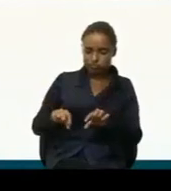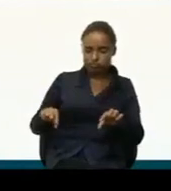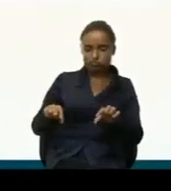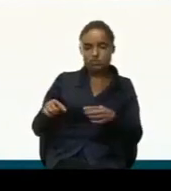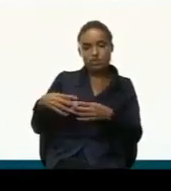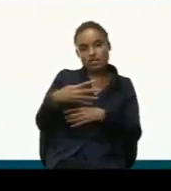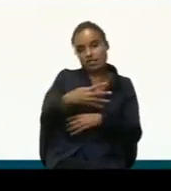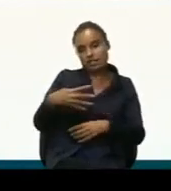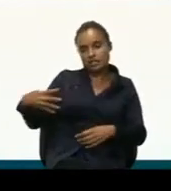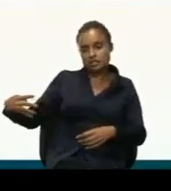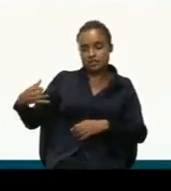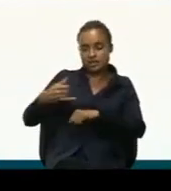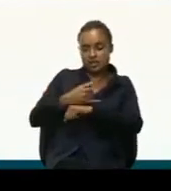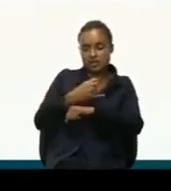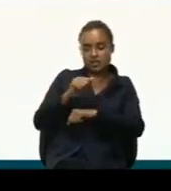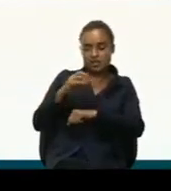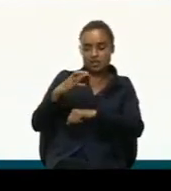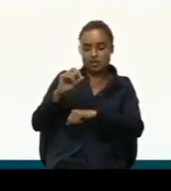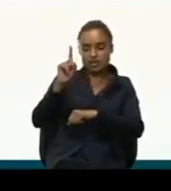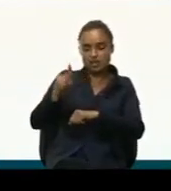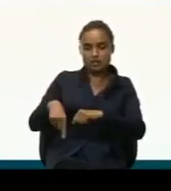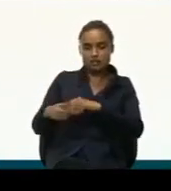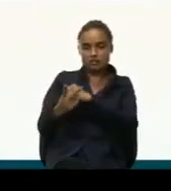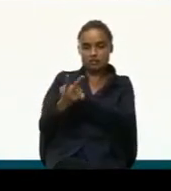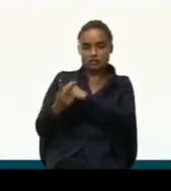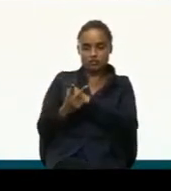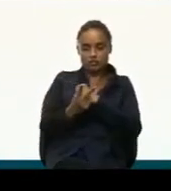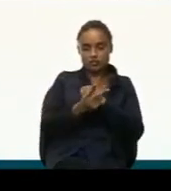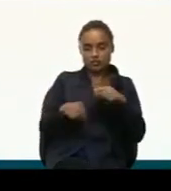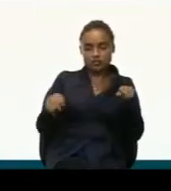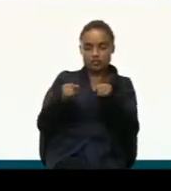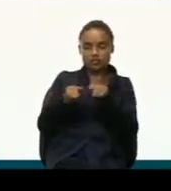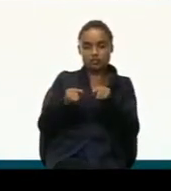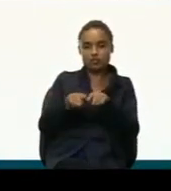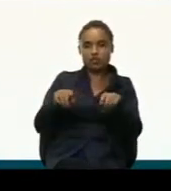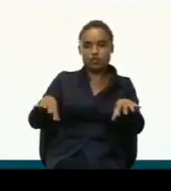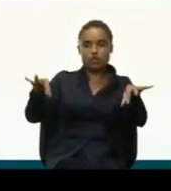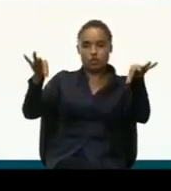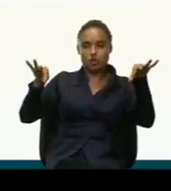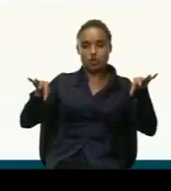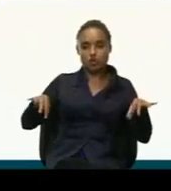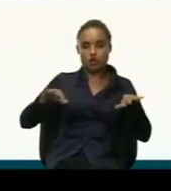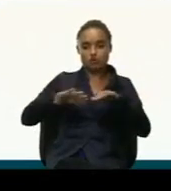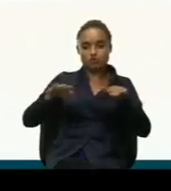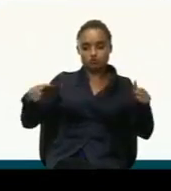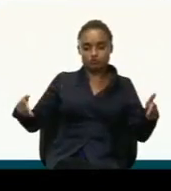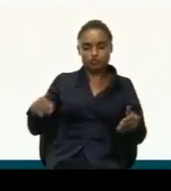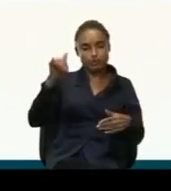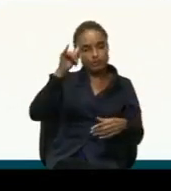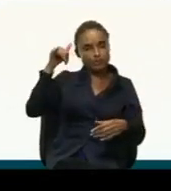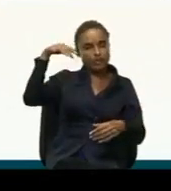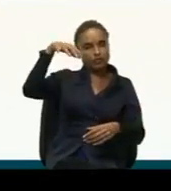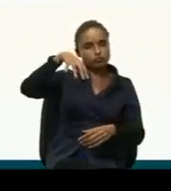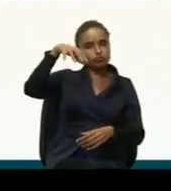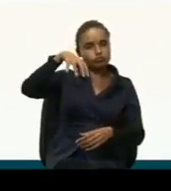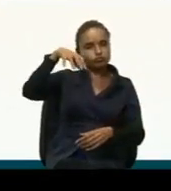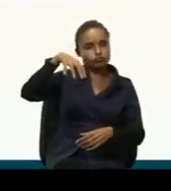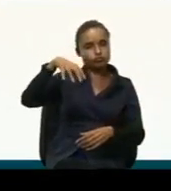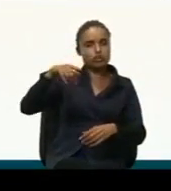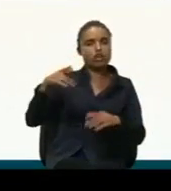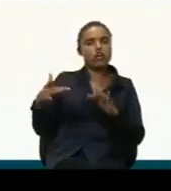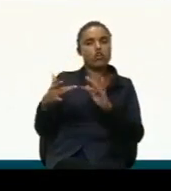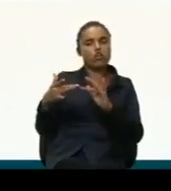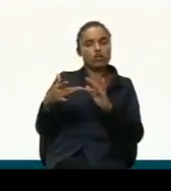Cobrir os equipamentos, tá? Por causa da chuva. E também tem que ter um localzinho ali para guardar